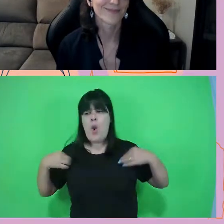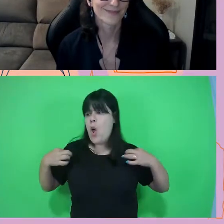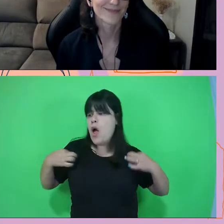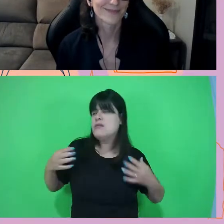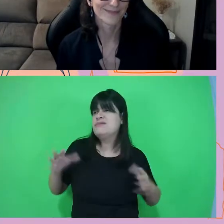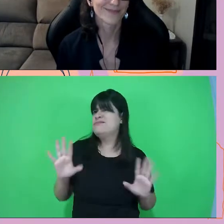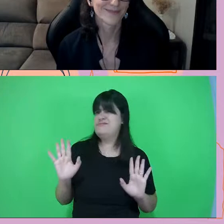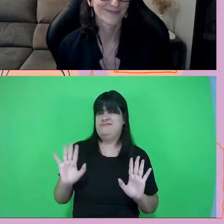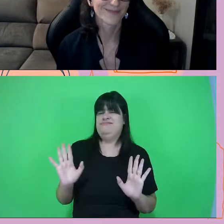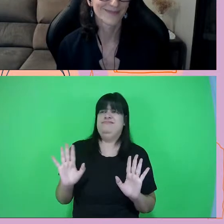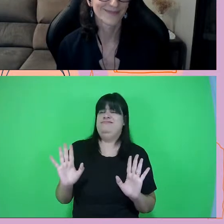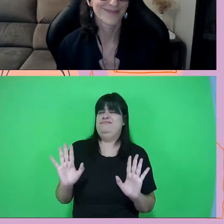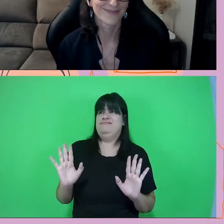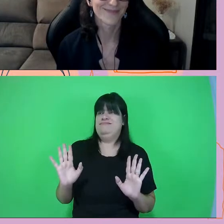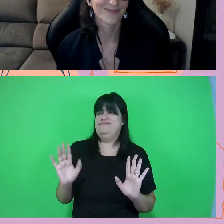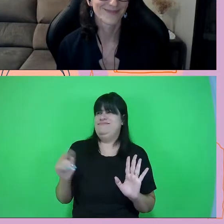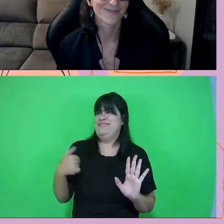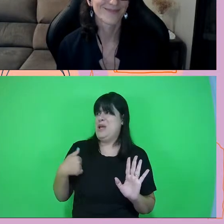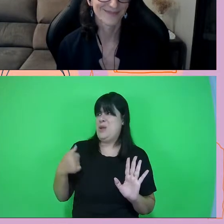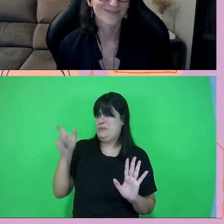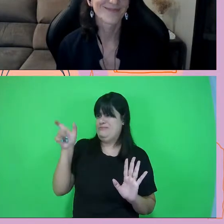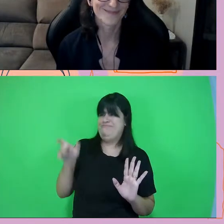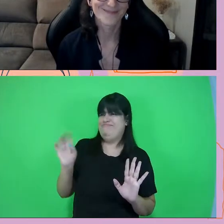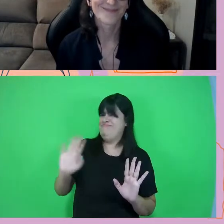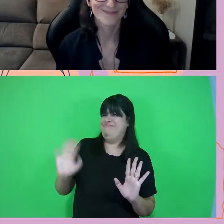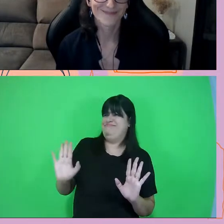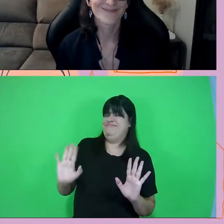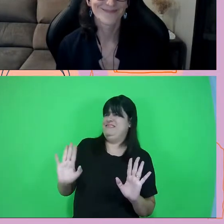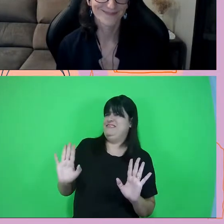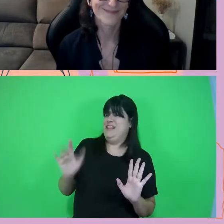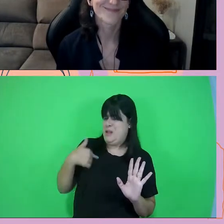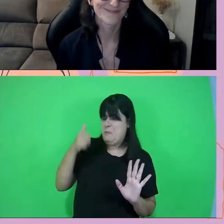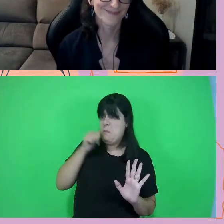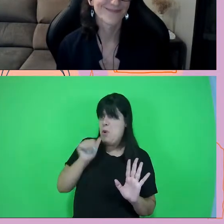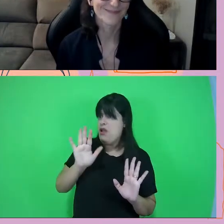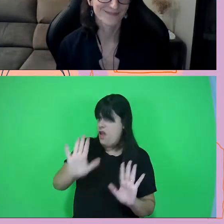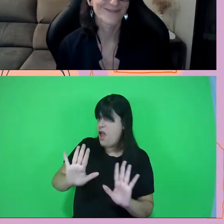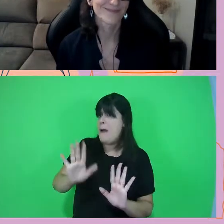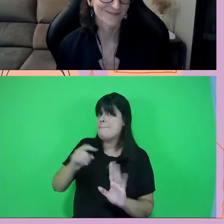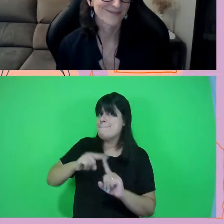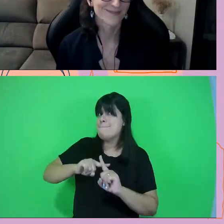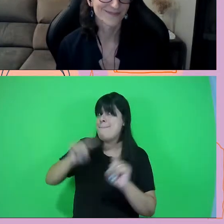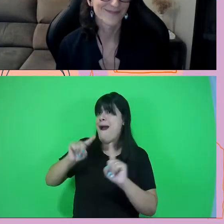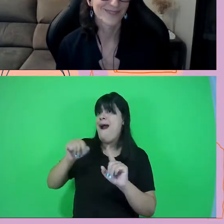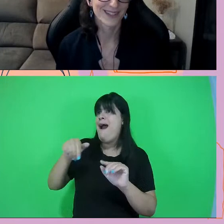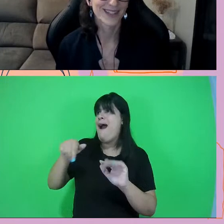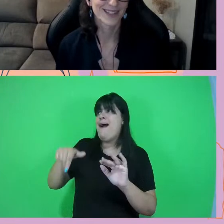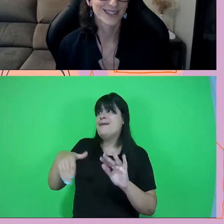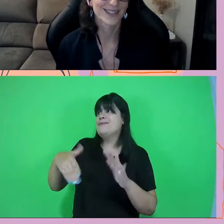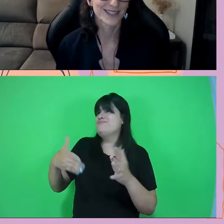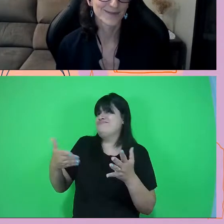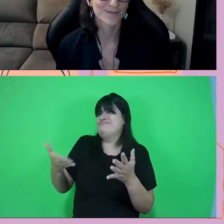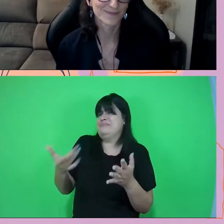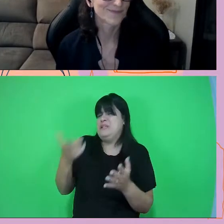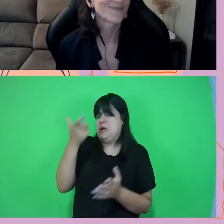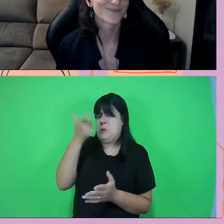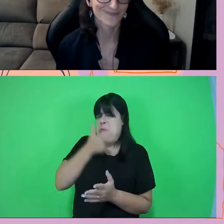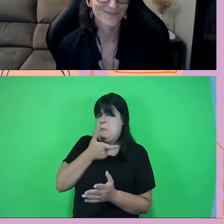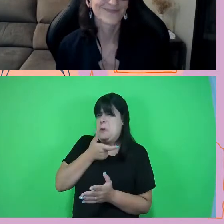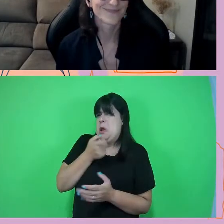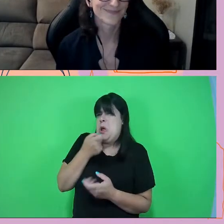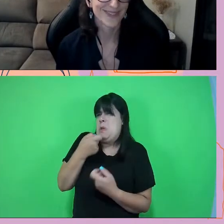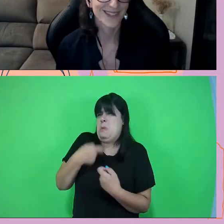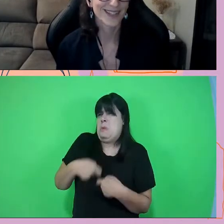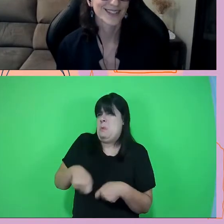falava, não sou isso aí. É, eu sou mulher, mas eu não preciso, para me definir como mulher, não